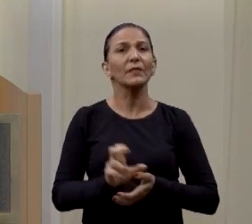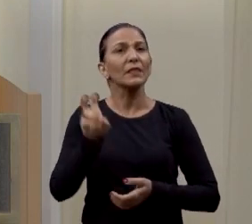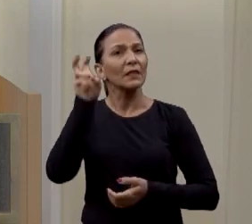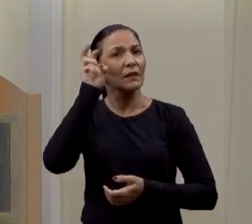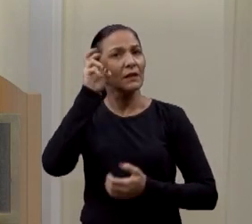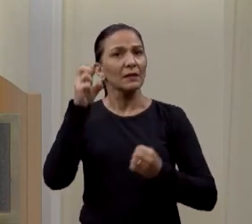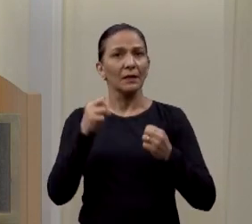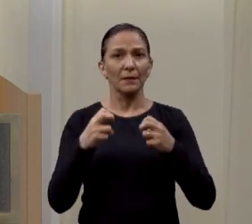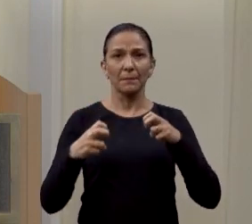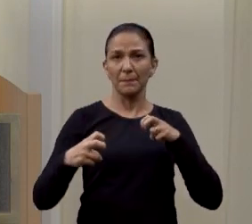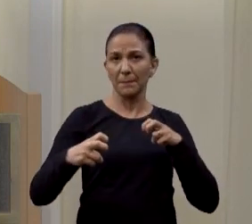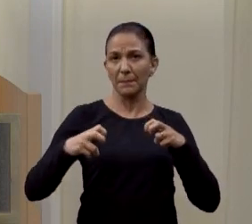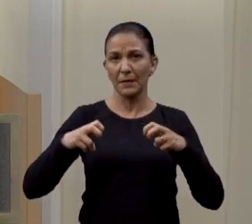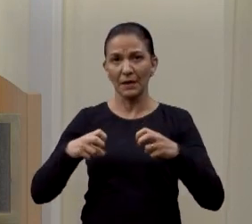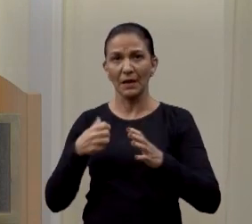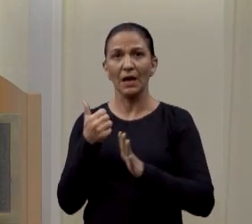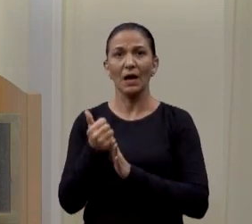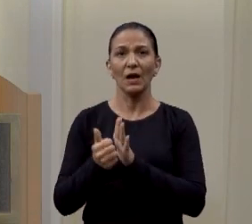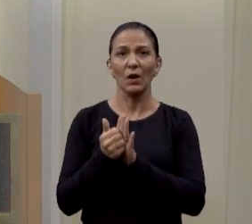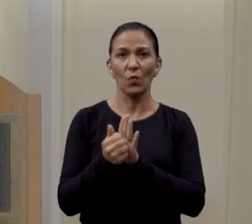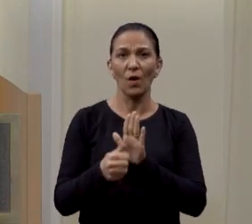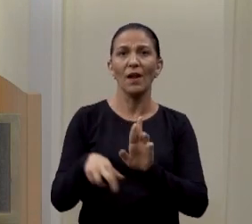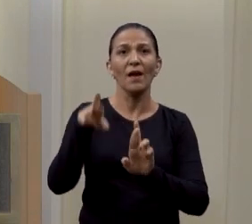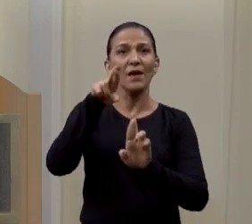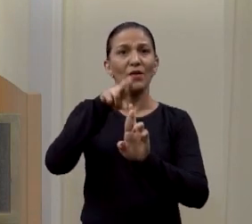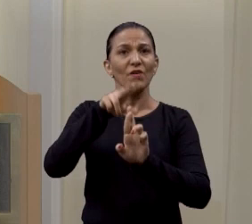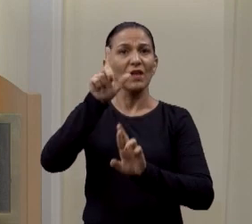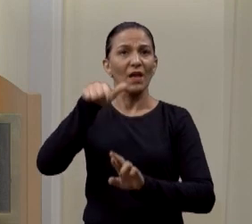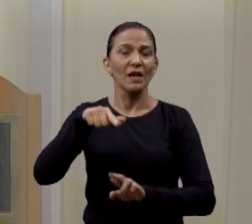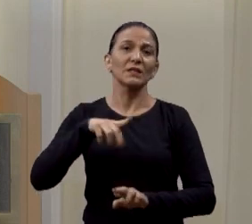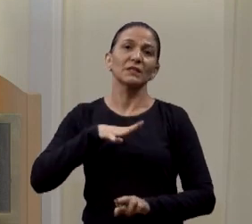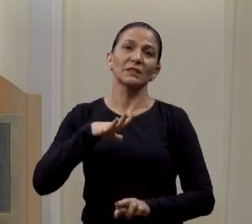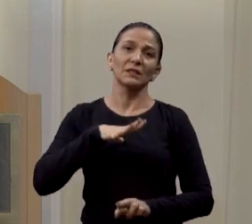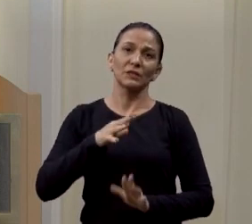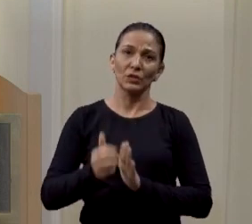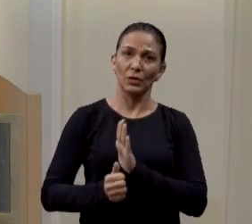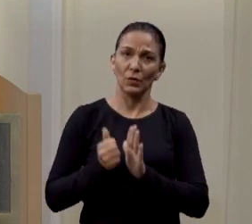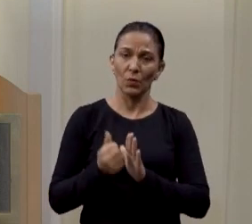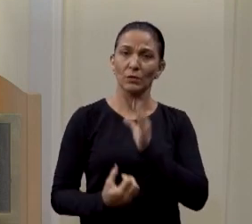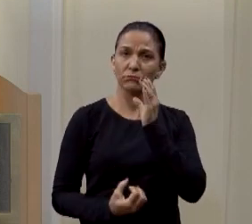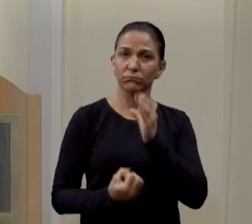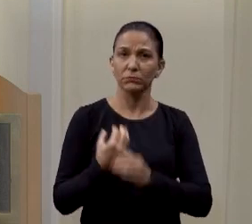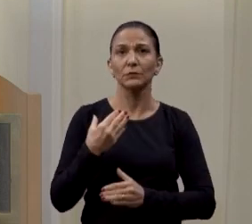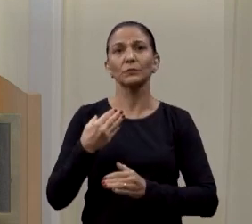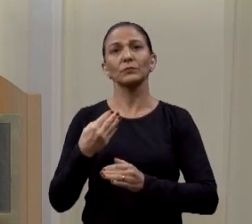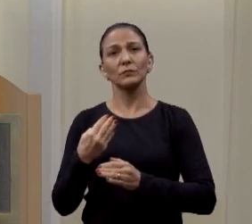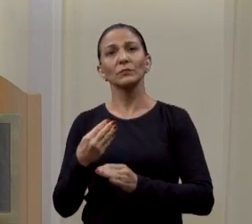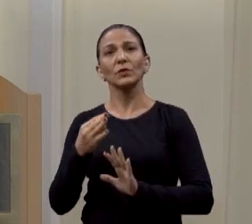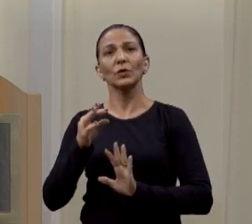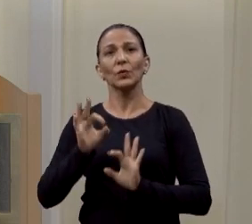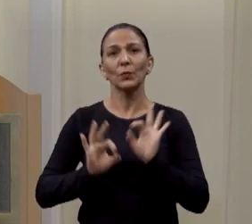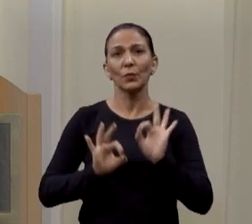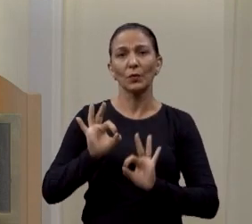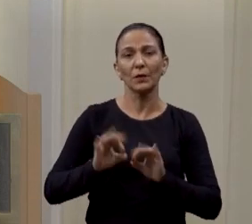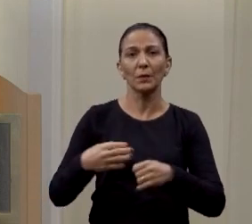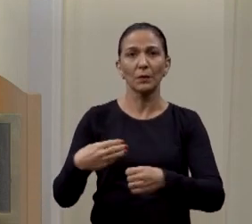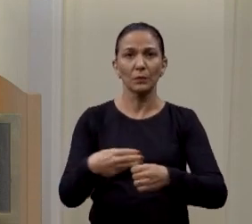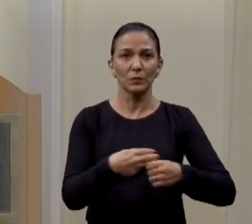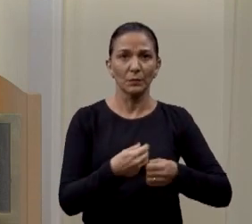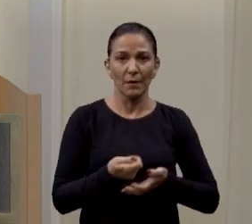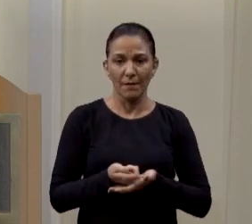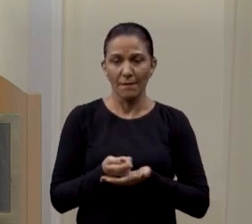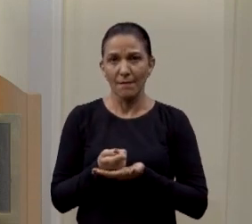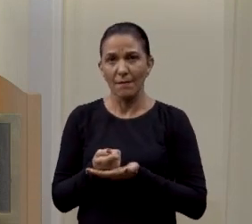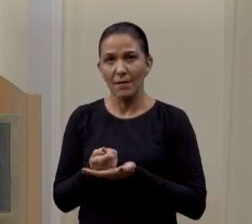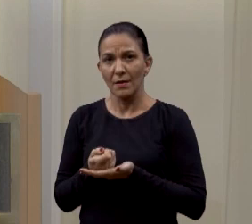Redonda, Araraquara, a cidade referência, e como está sendo a implantação do nosso programa municipal de distribuição de remédios à base